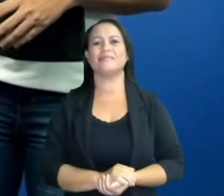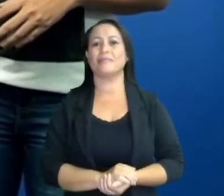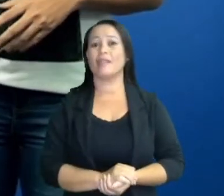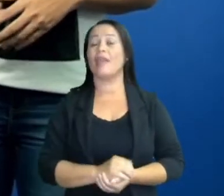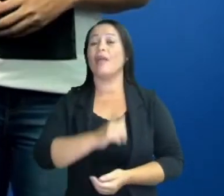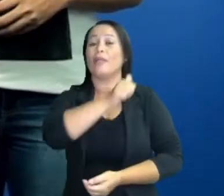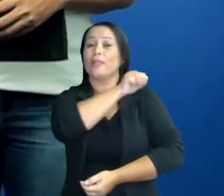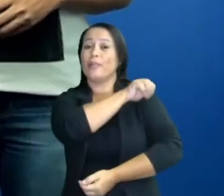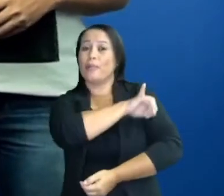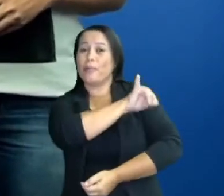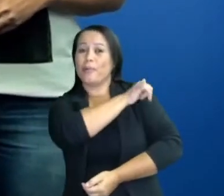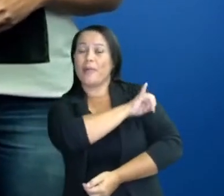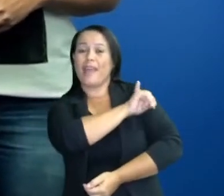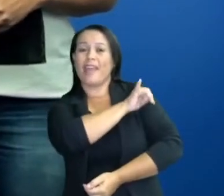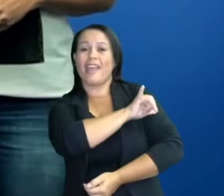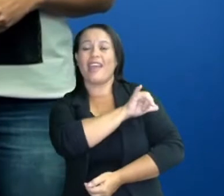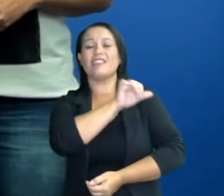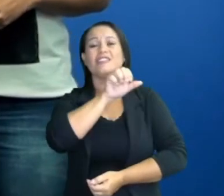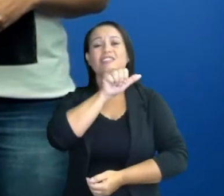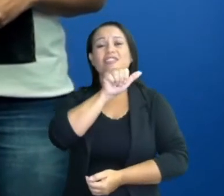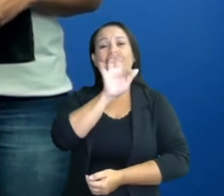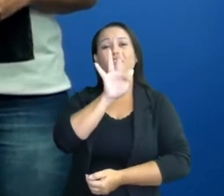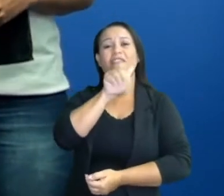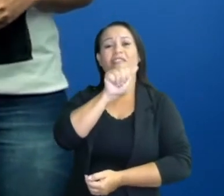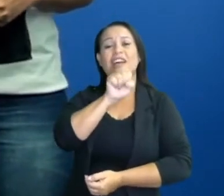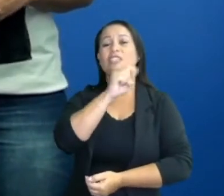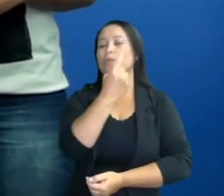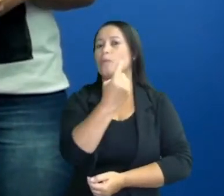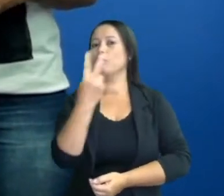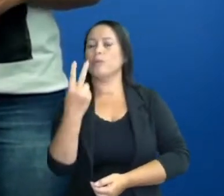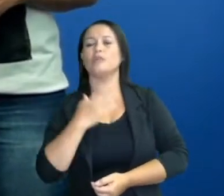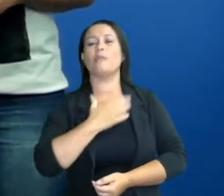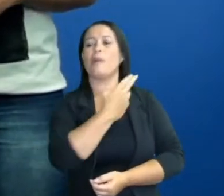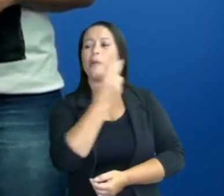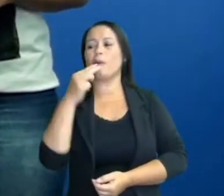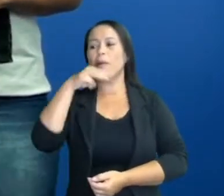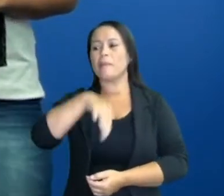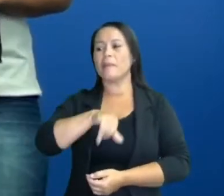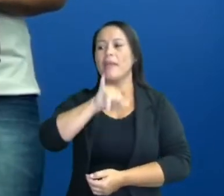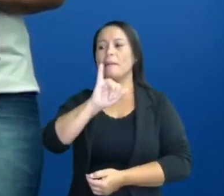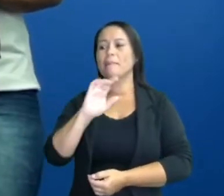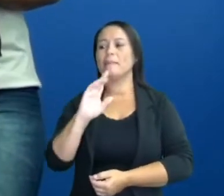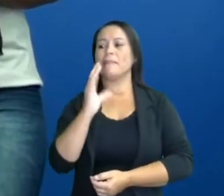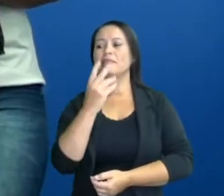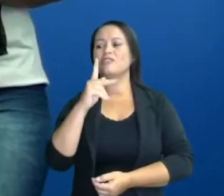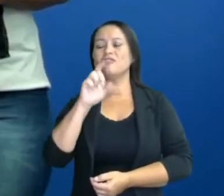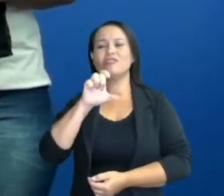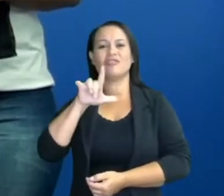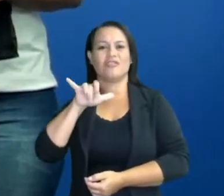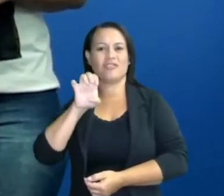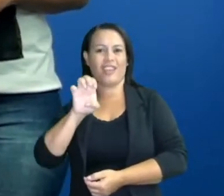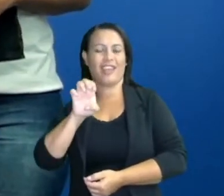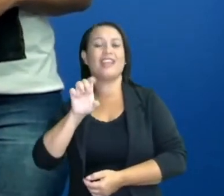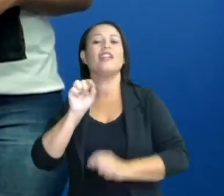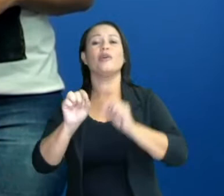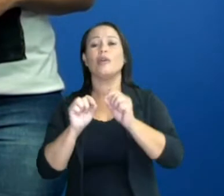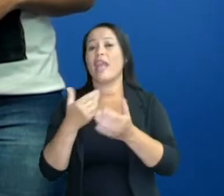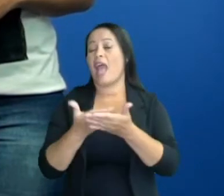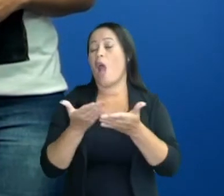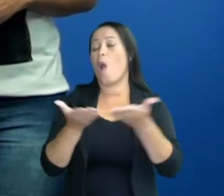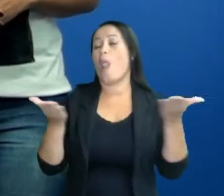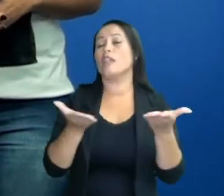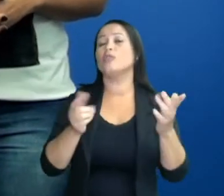do EJA faz fases 1 e 2 Meu nome é Michele e nossa alma de hoje é sobre as